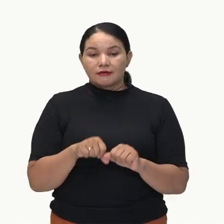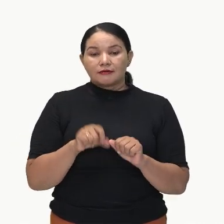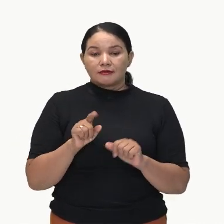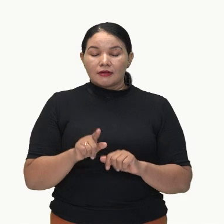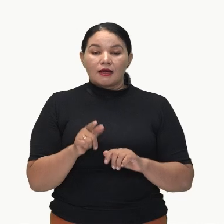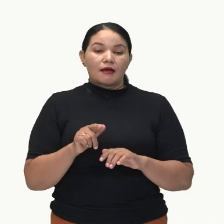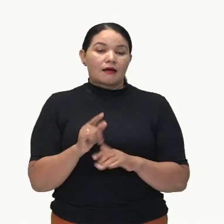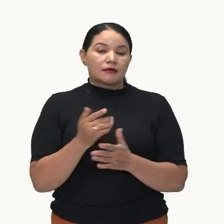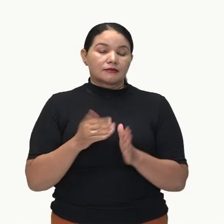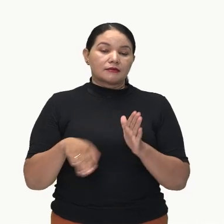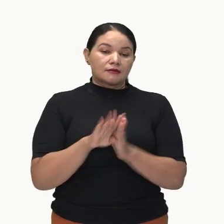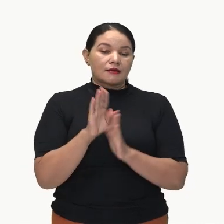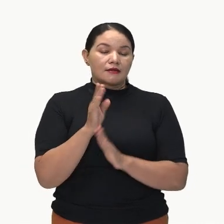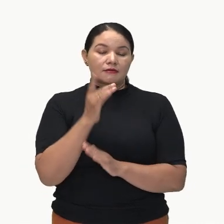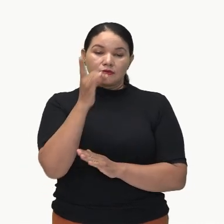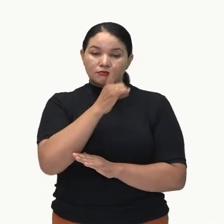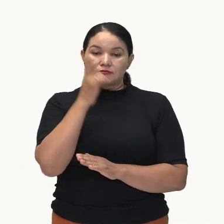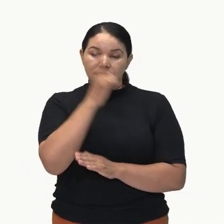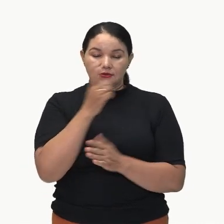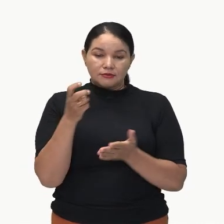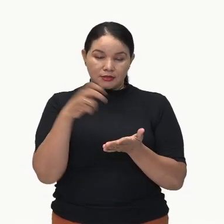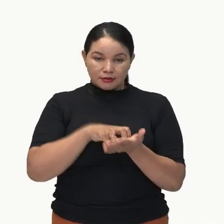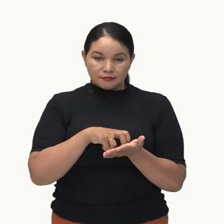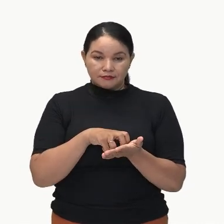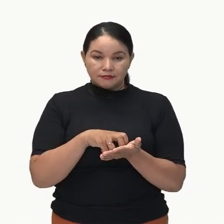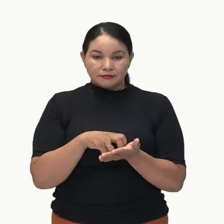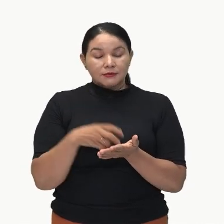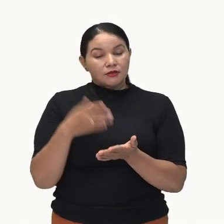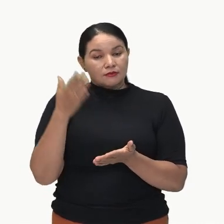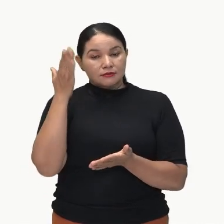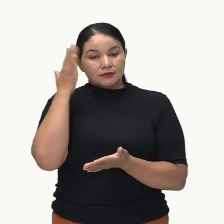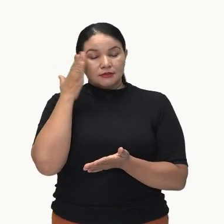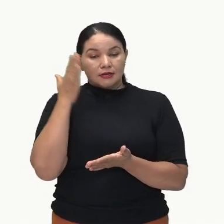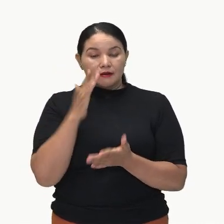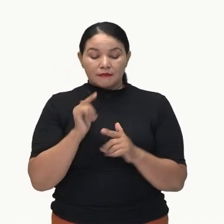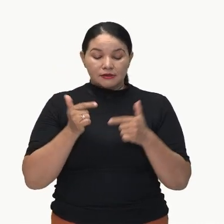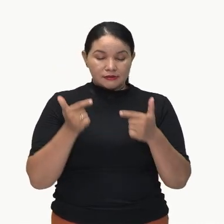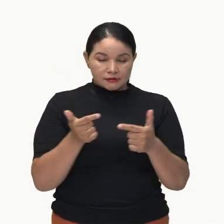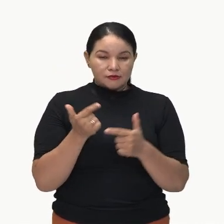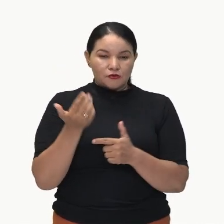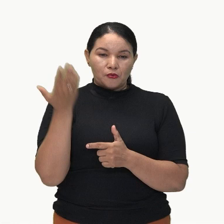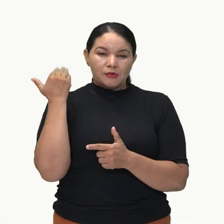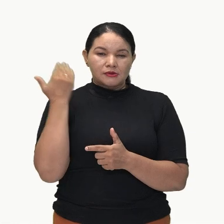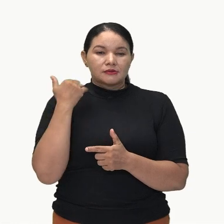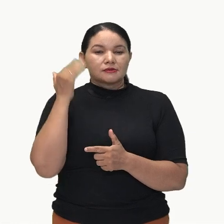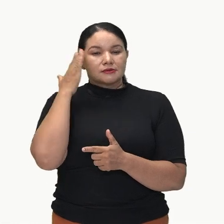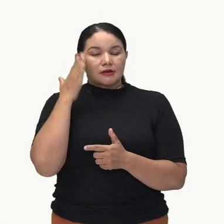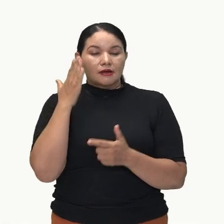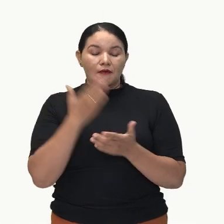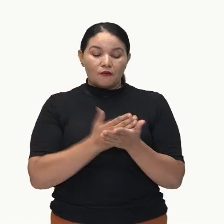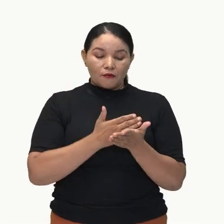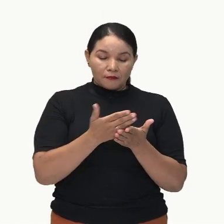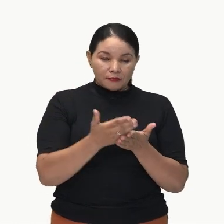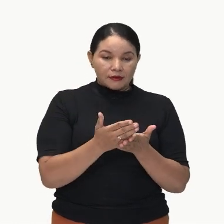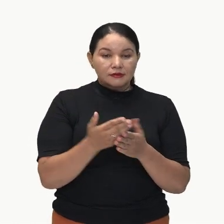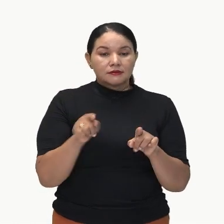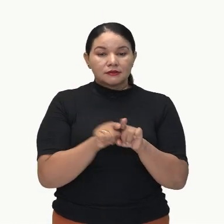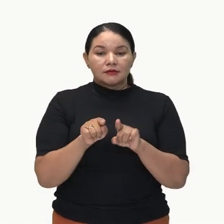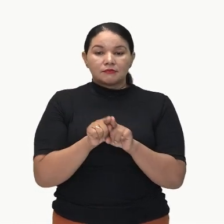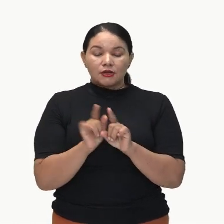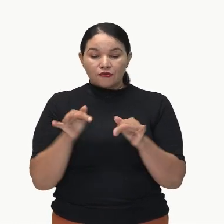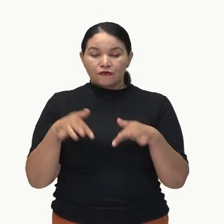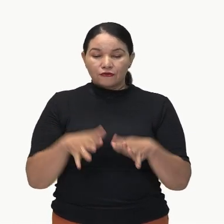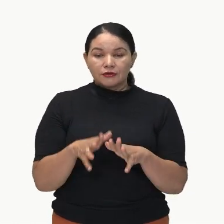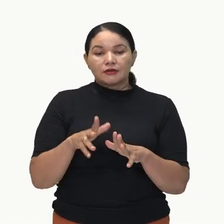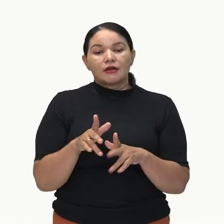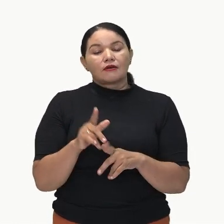la mañana. Então, quando a gente sabe que aquela ação passada, nós sabemos exatamente onde ela começa e onde ela termina,